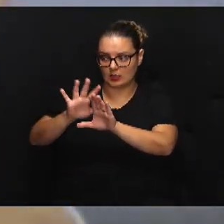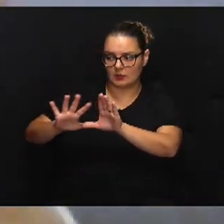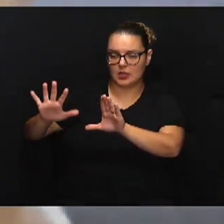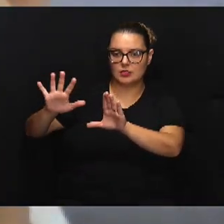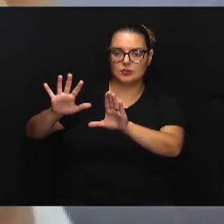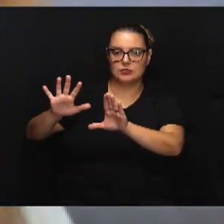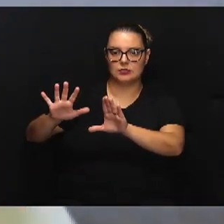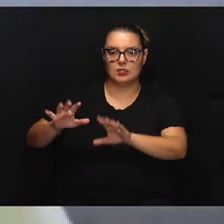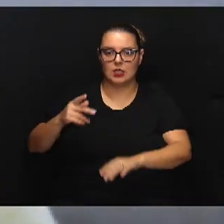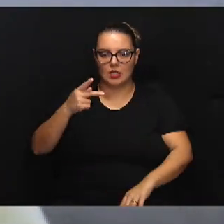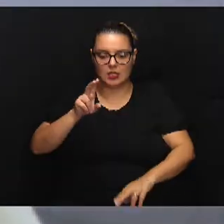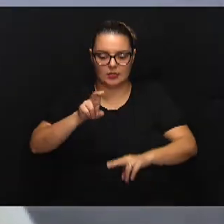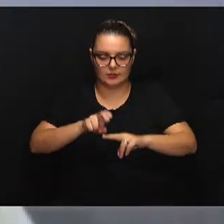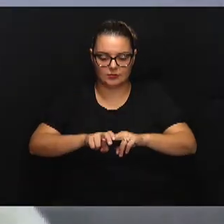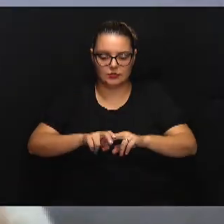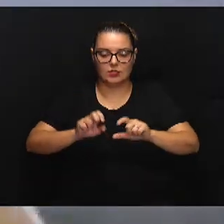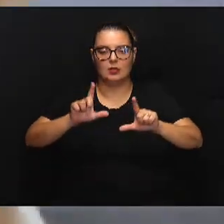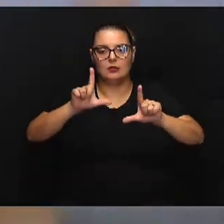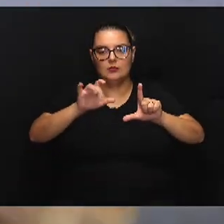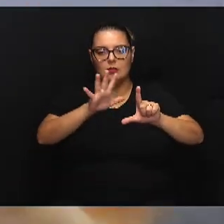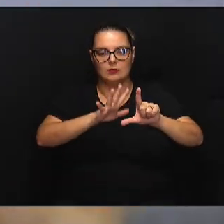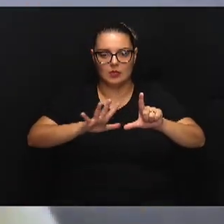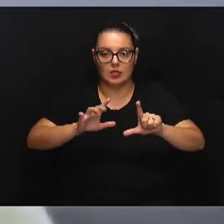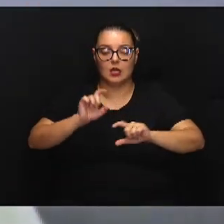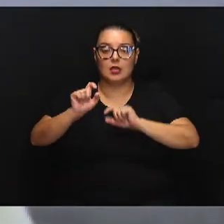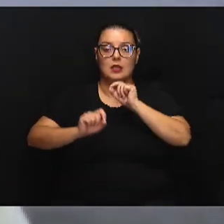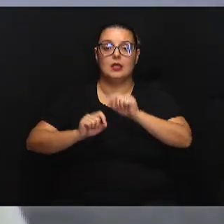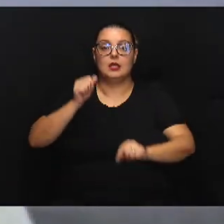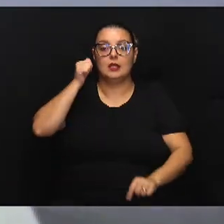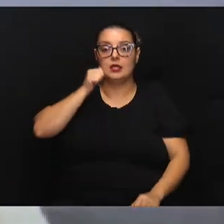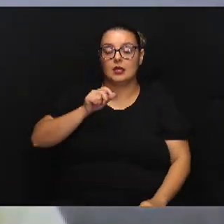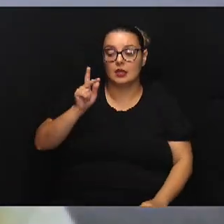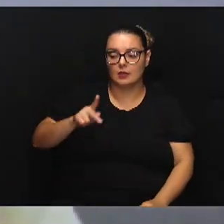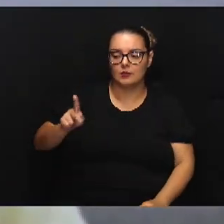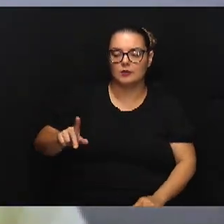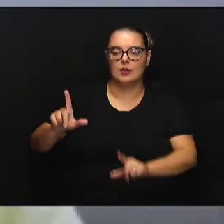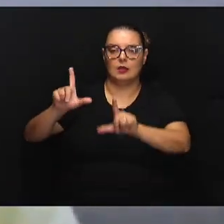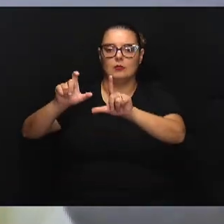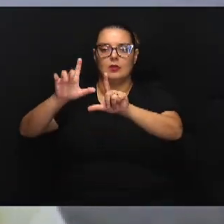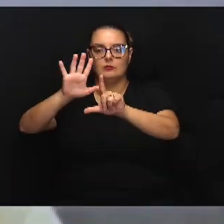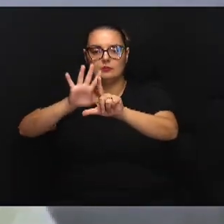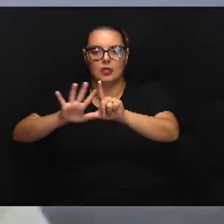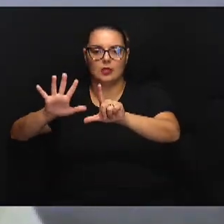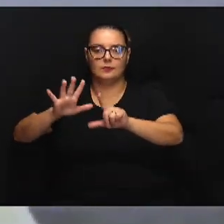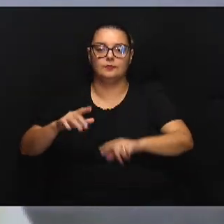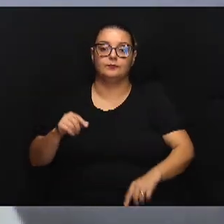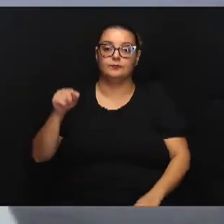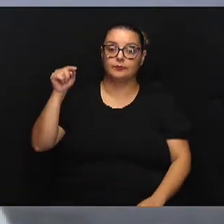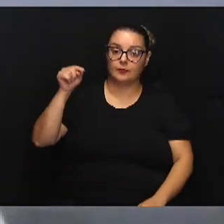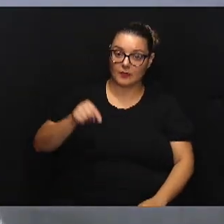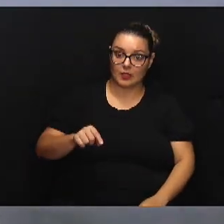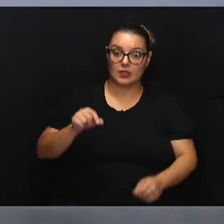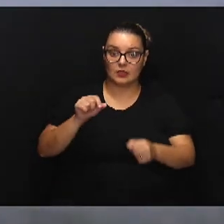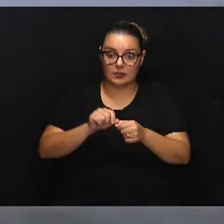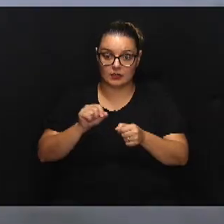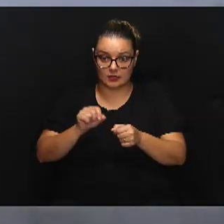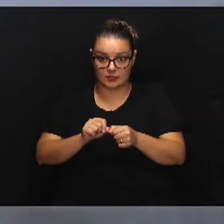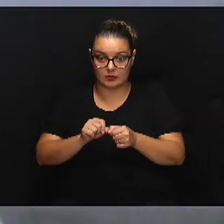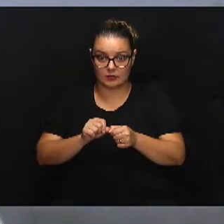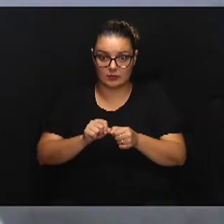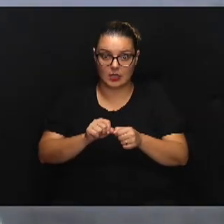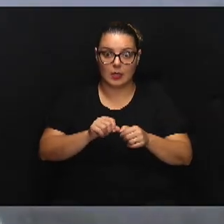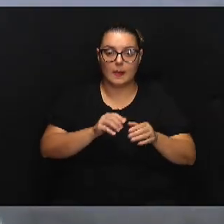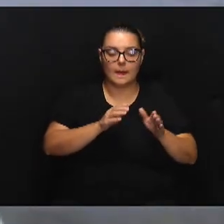sua carteira, imagem, quem é sua professora, imagem. Então, ali nós estamos fazendo um passo